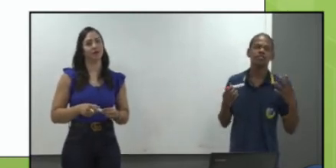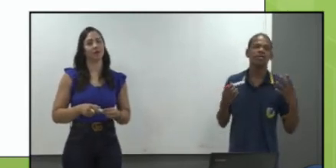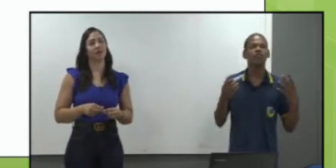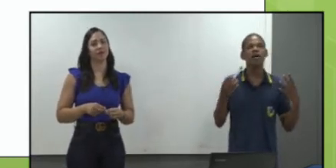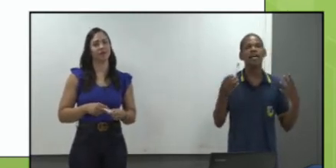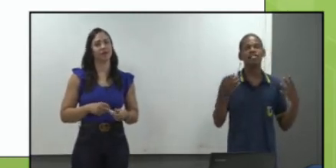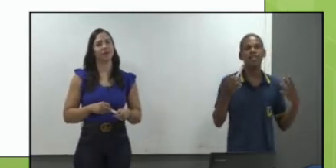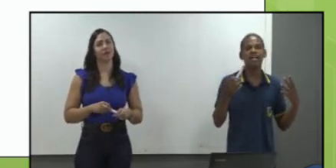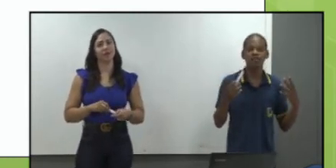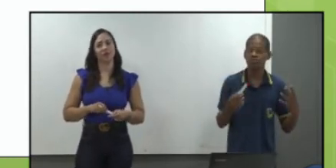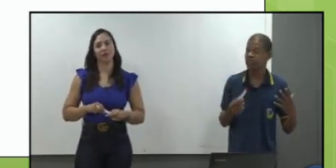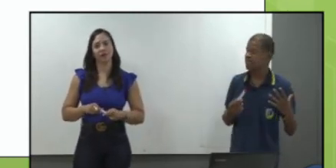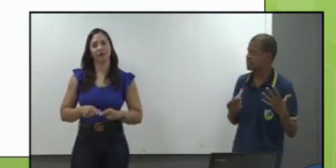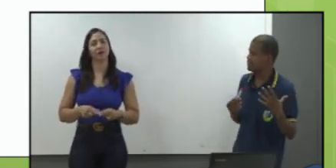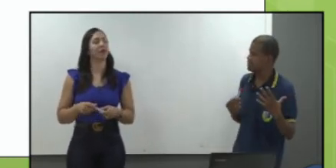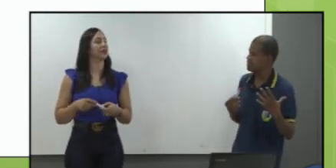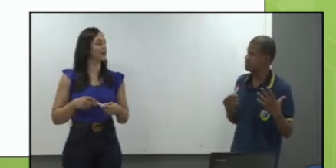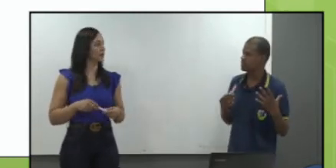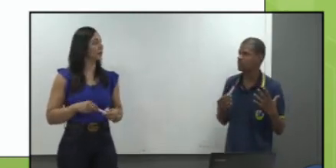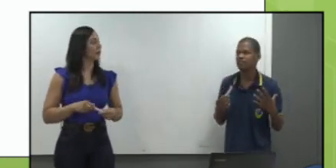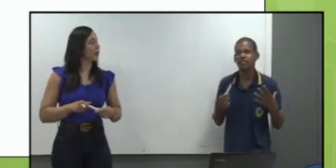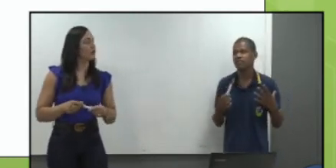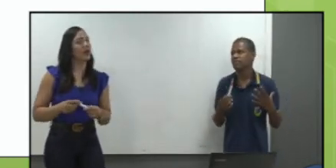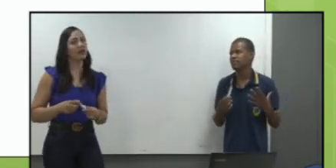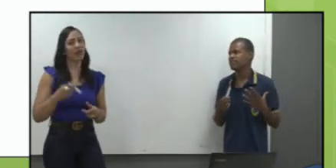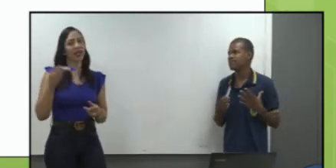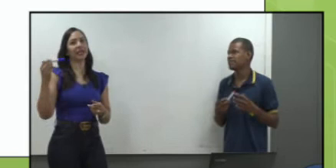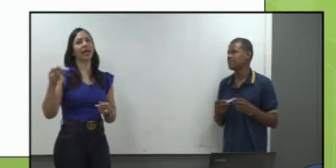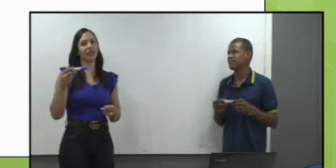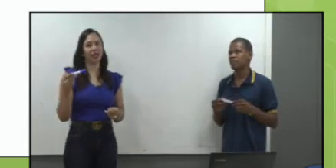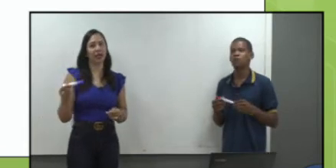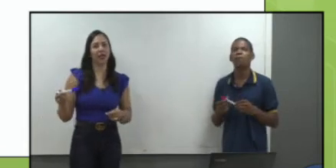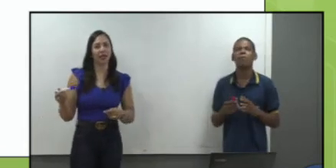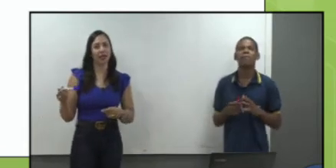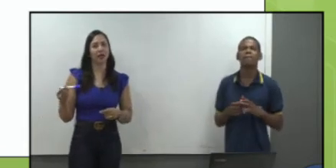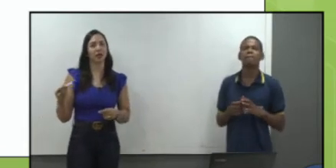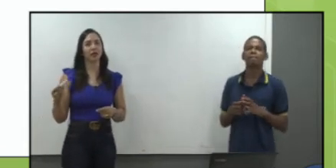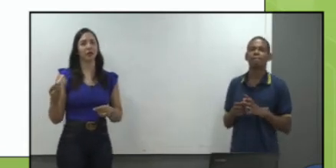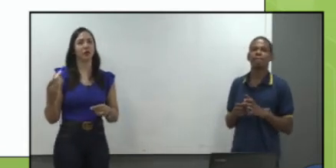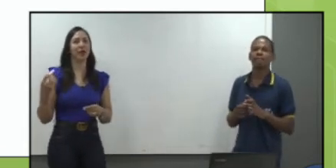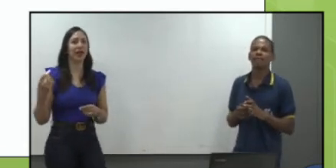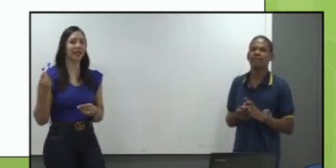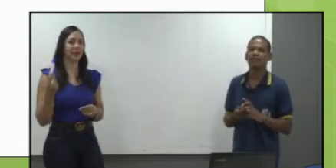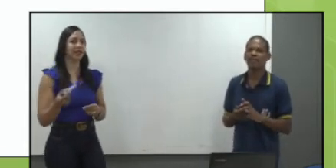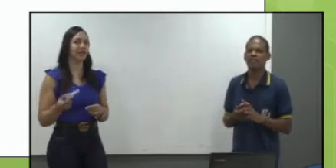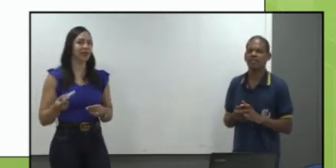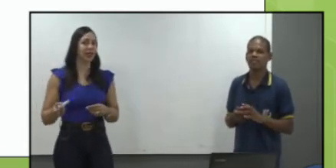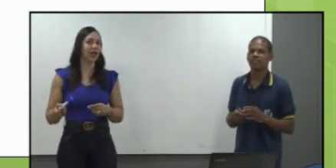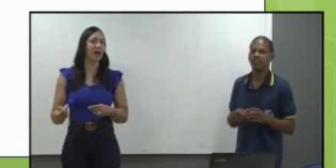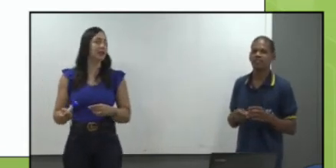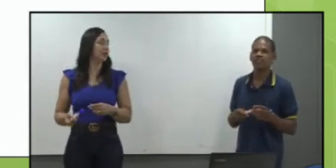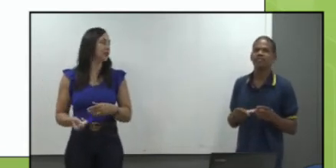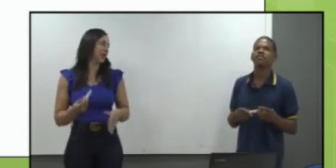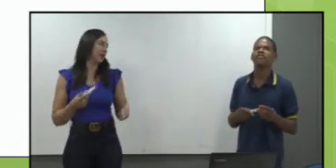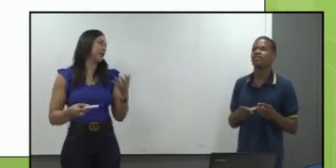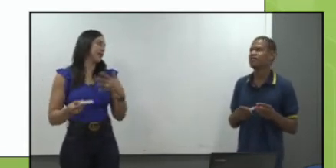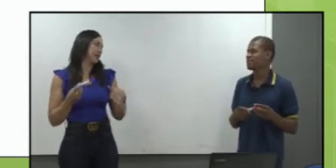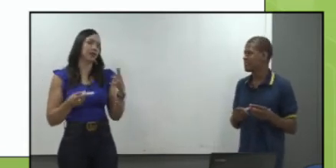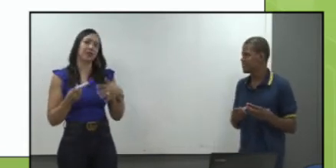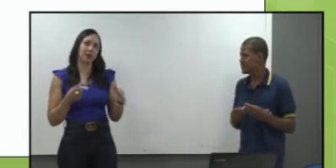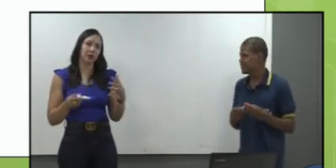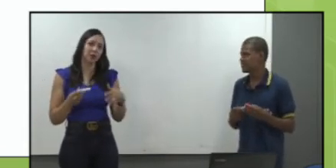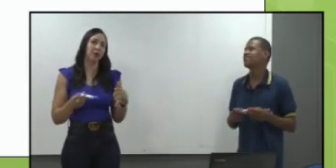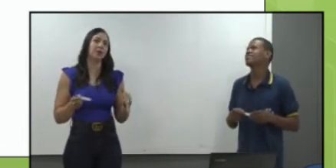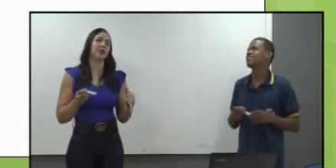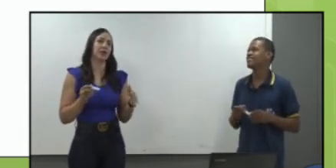não é isso? Com a questão da luta em si. Foi a rivalidade, né, entre as bandas militares e os escravos que